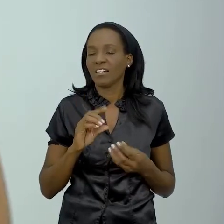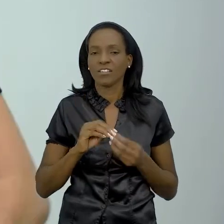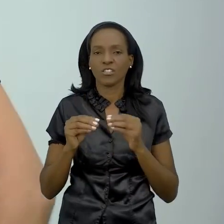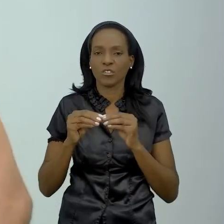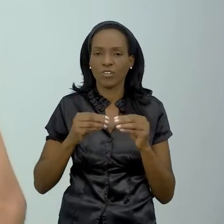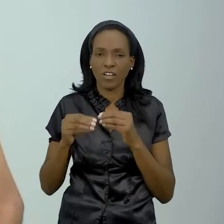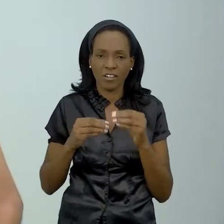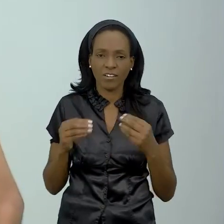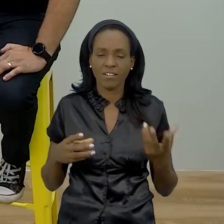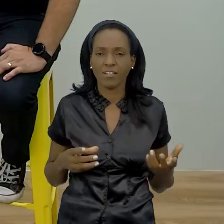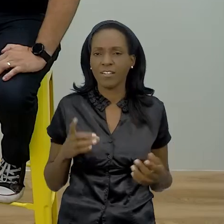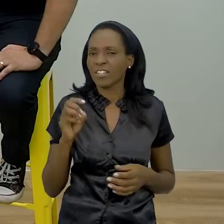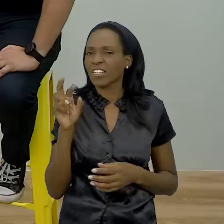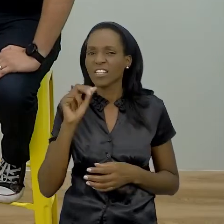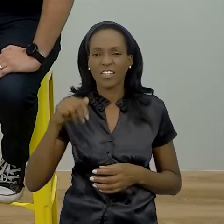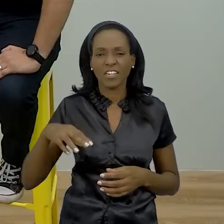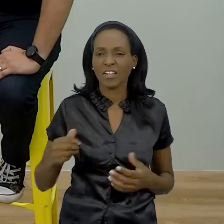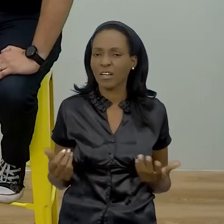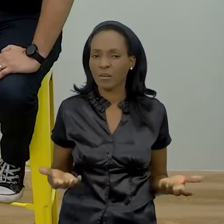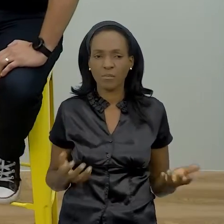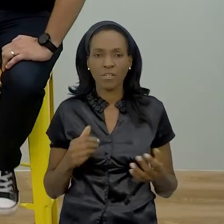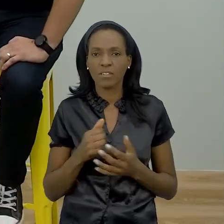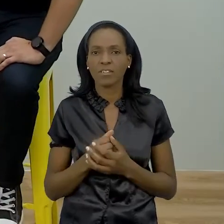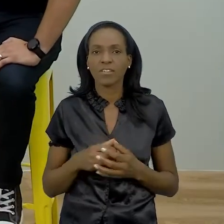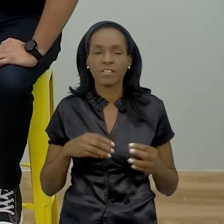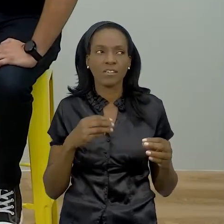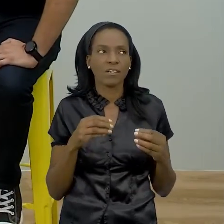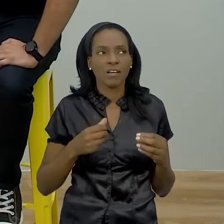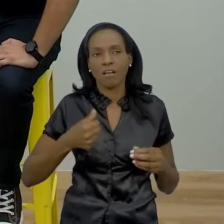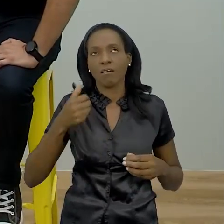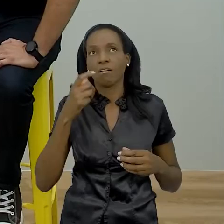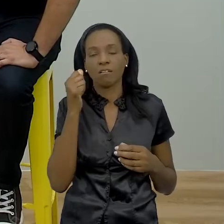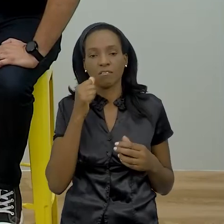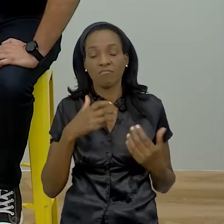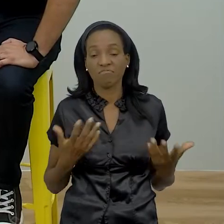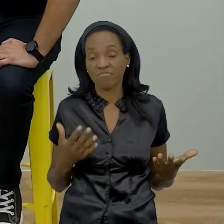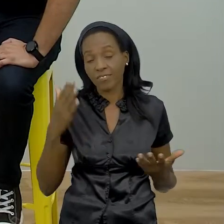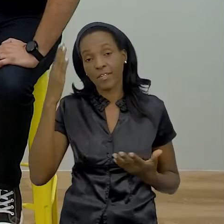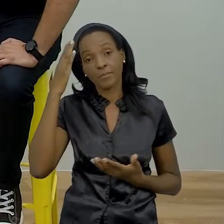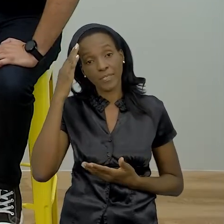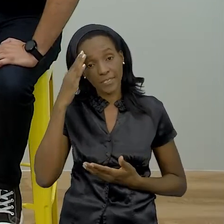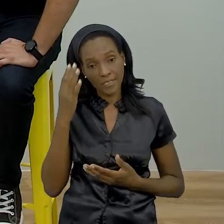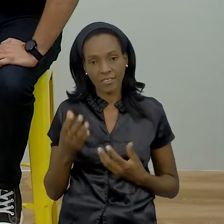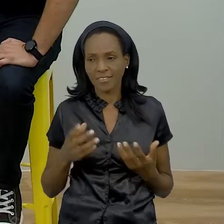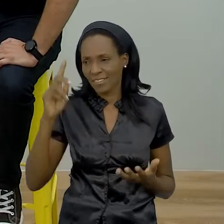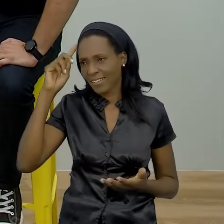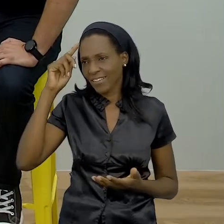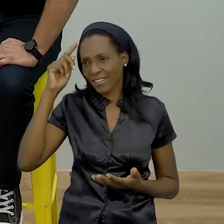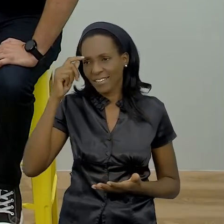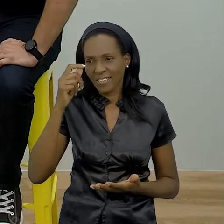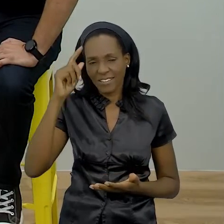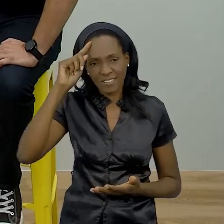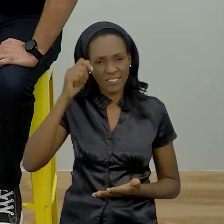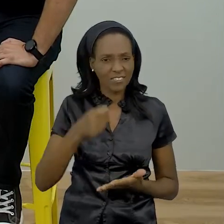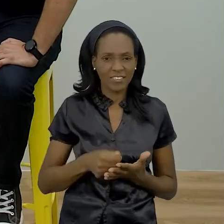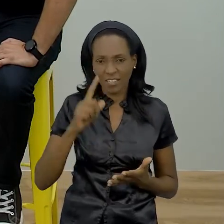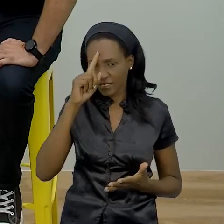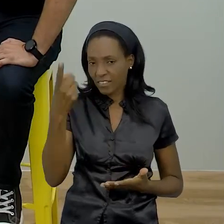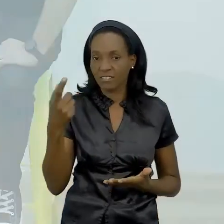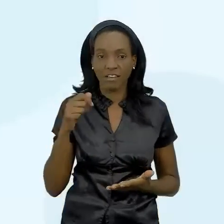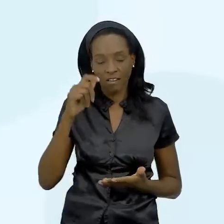também é algo meio complicado. Então a gente começa também a entender que quando a gente começa a estabelecer essa ideia de que existe